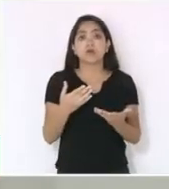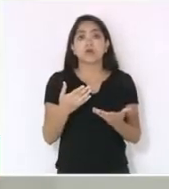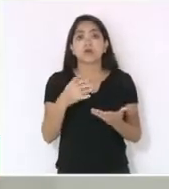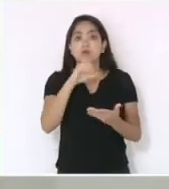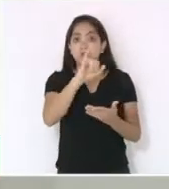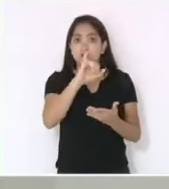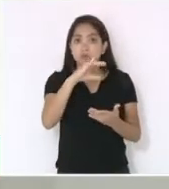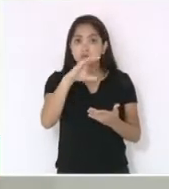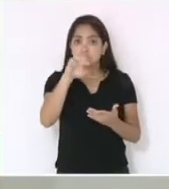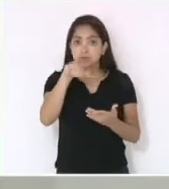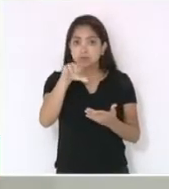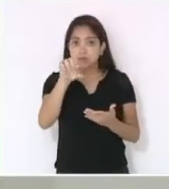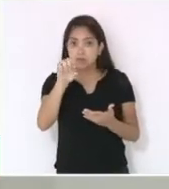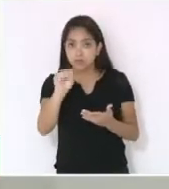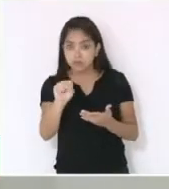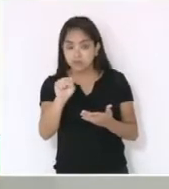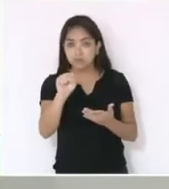ICMS,